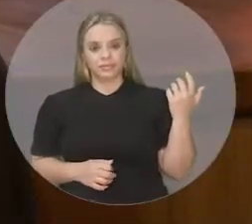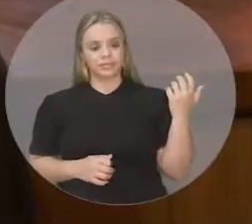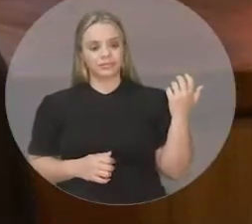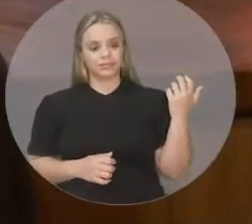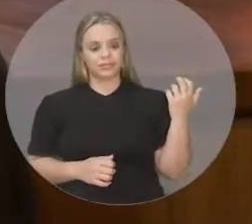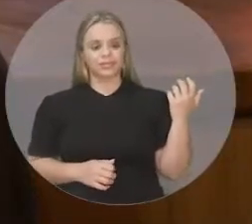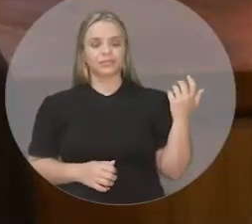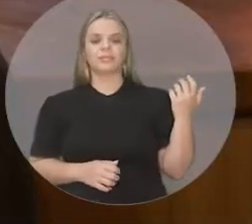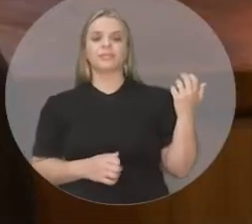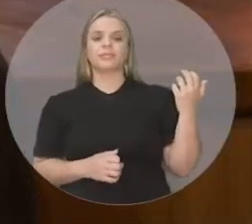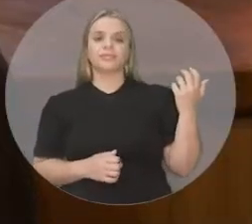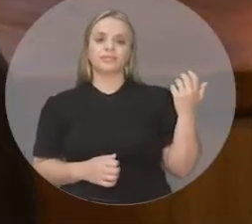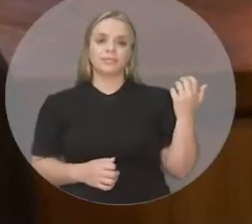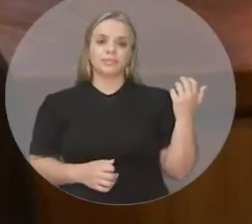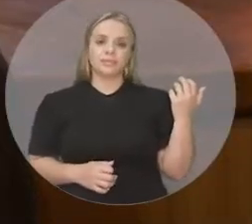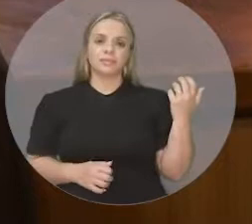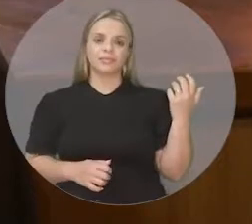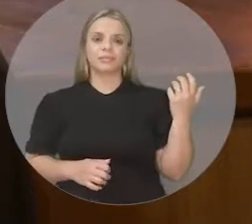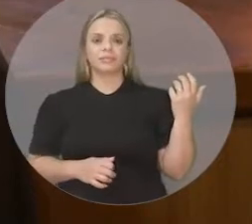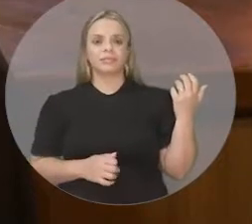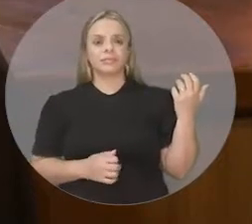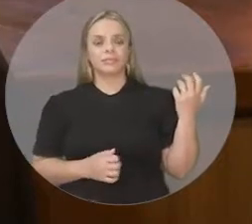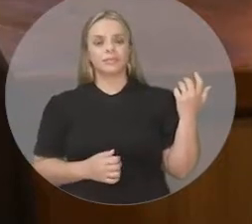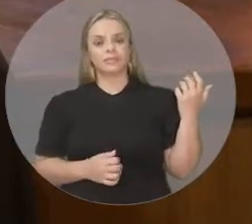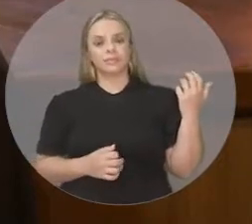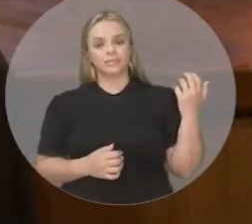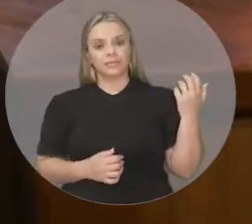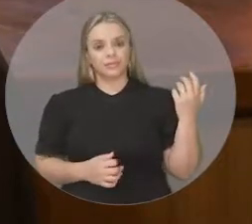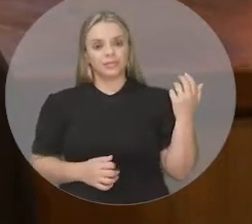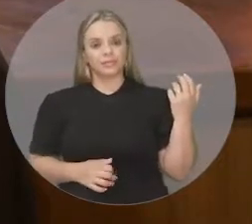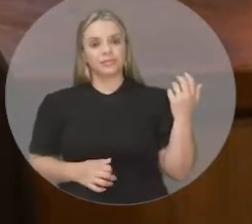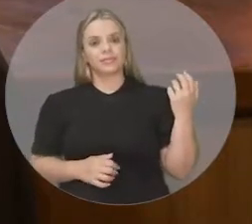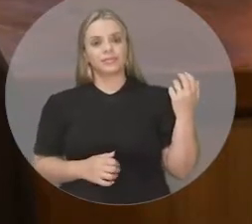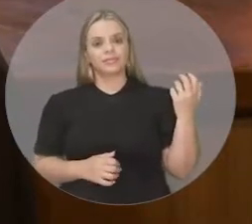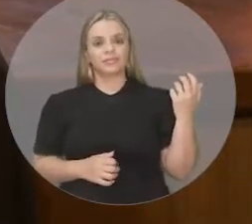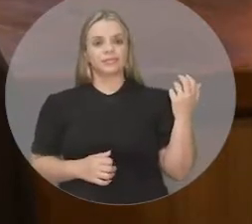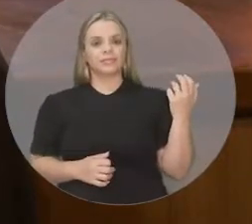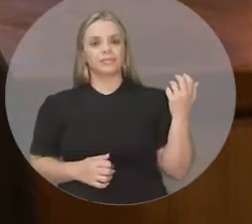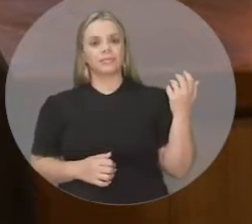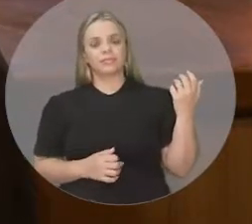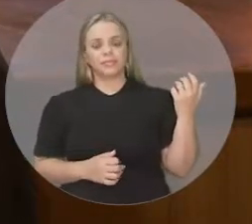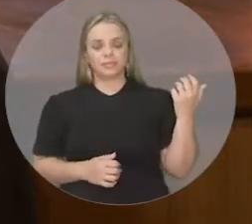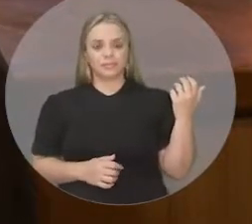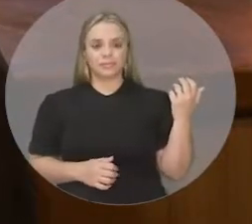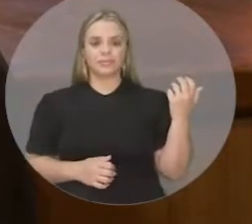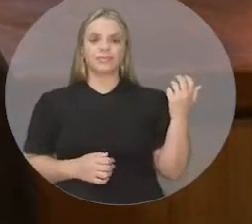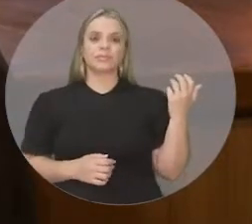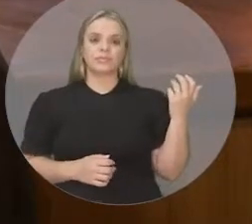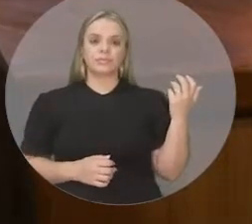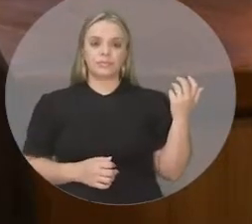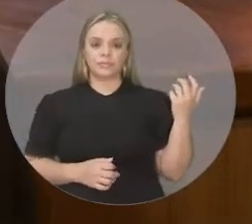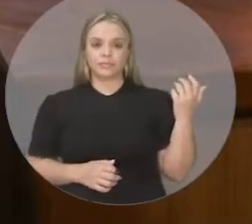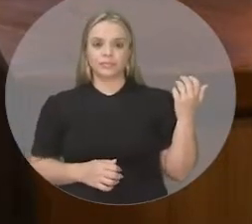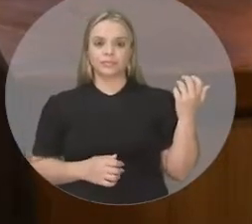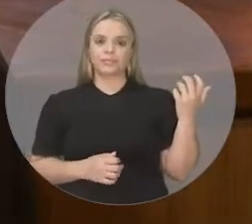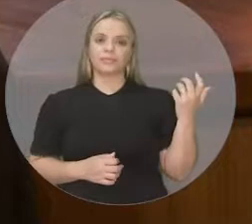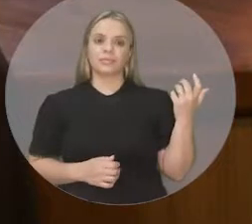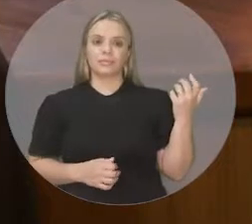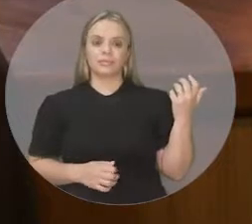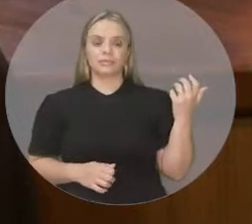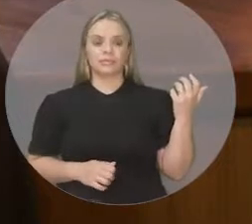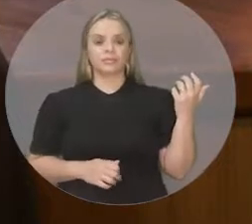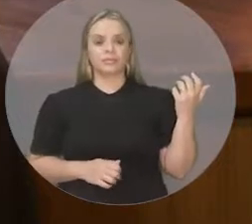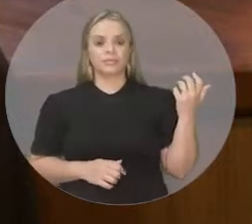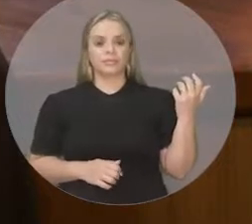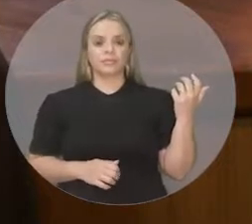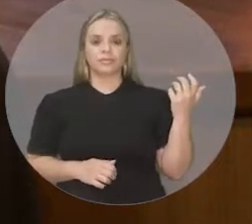Grosso. E esse repertório, né, de representar o Brasil todo, é o repertório, inclusive, campeão